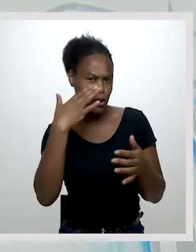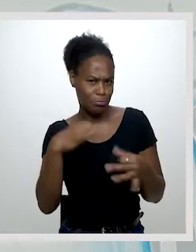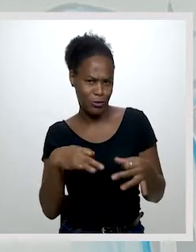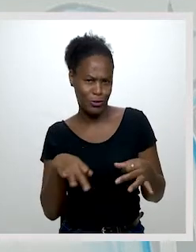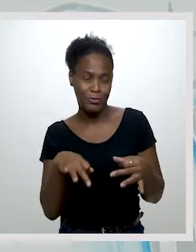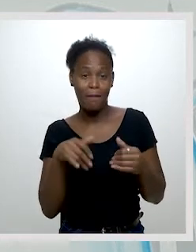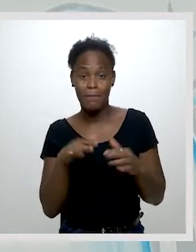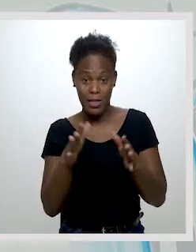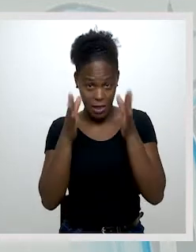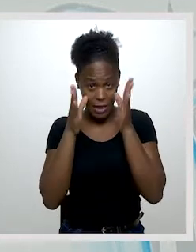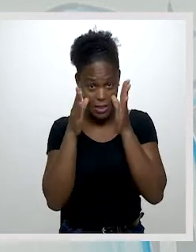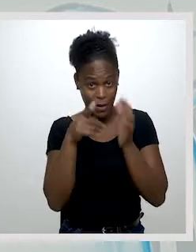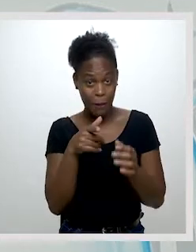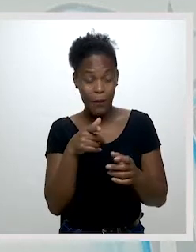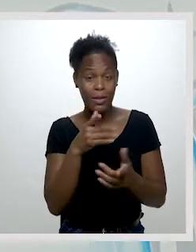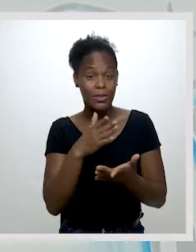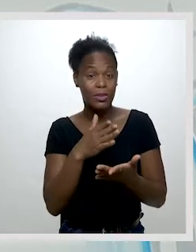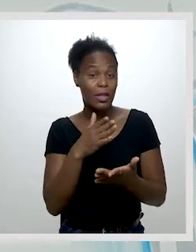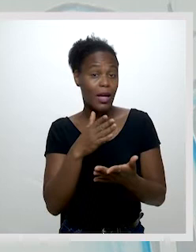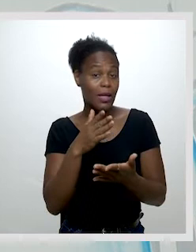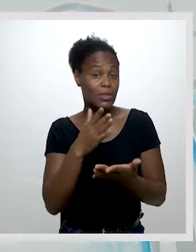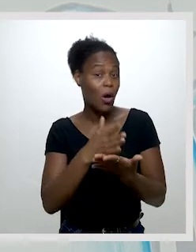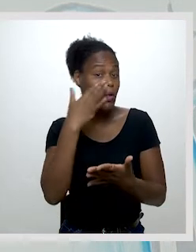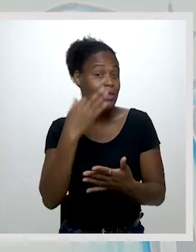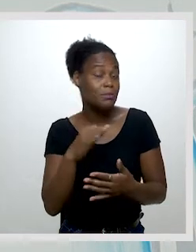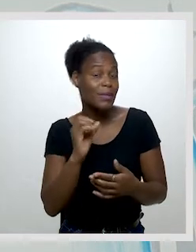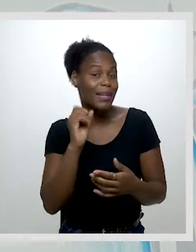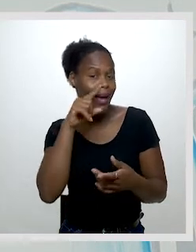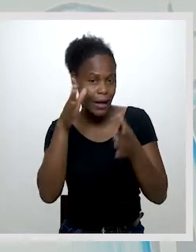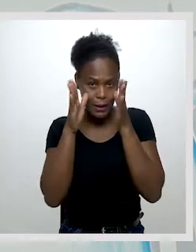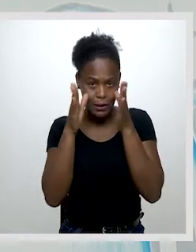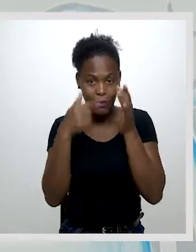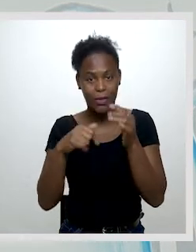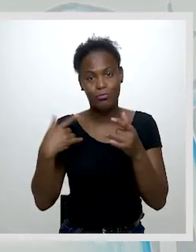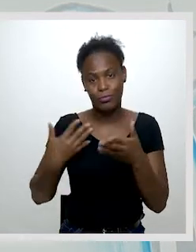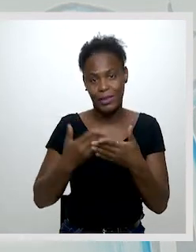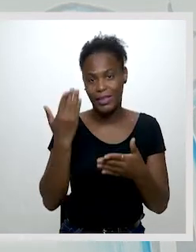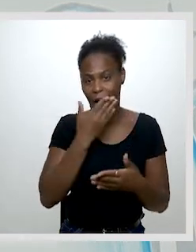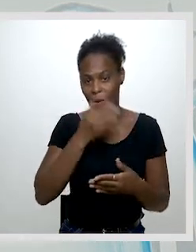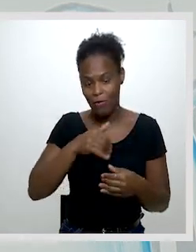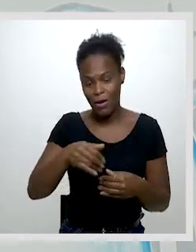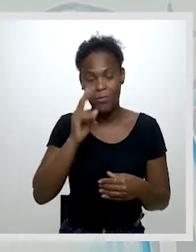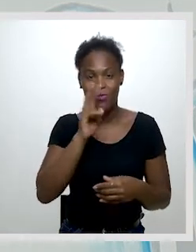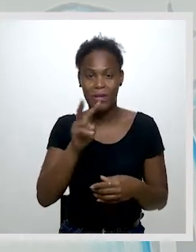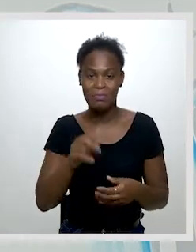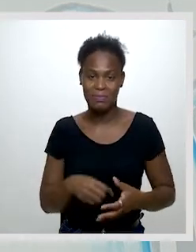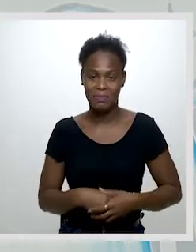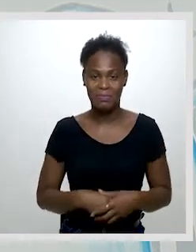simples, mas atenção, só é simples para quem esteve atento durante a aula. Vamos vê-lo?